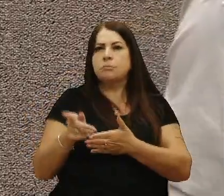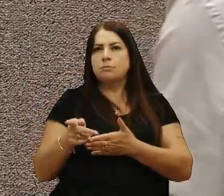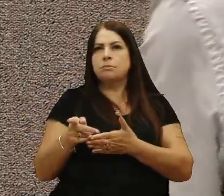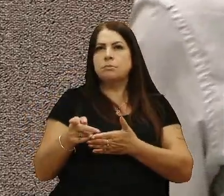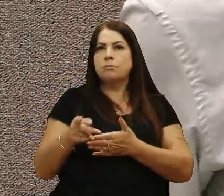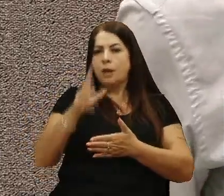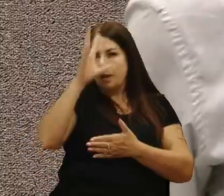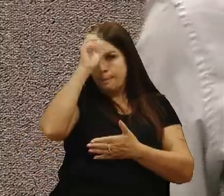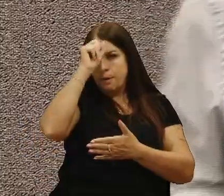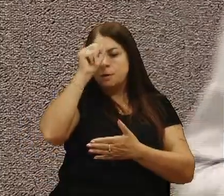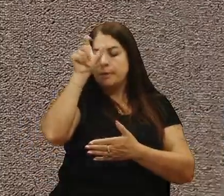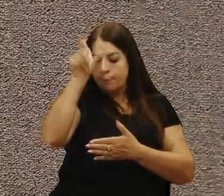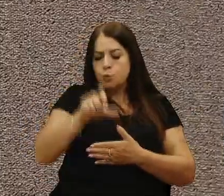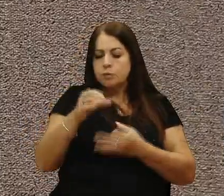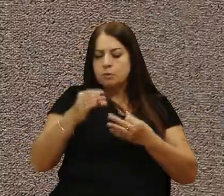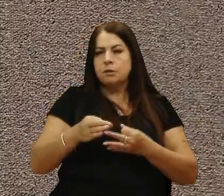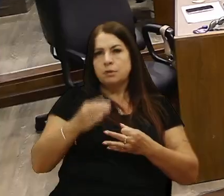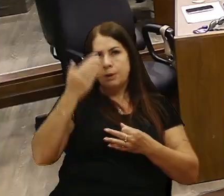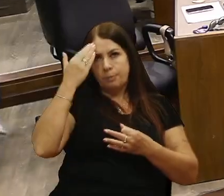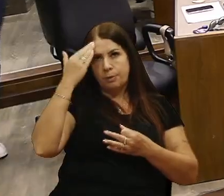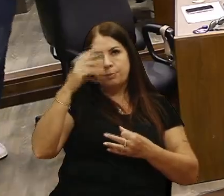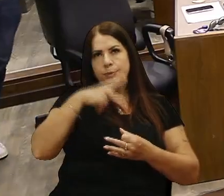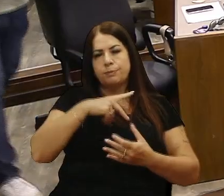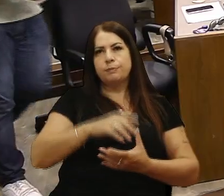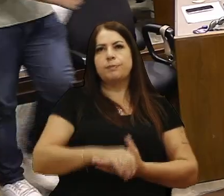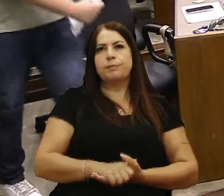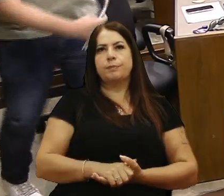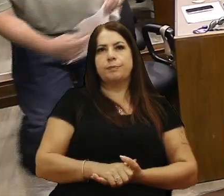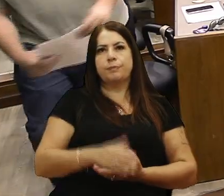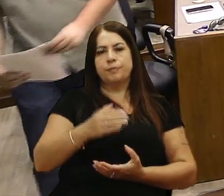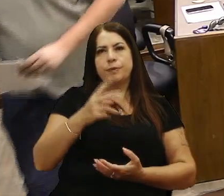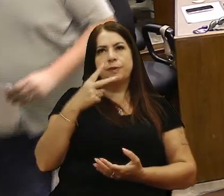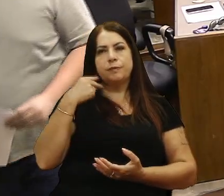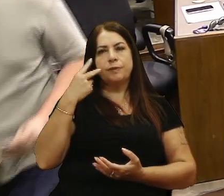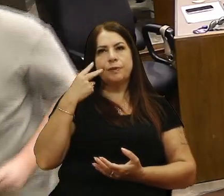que eles aprendam a ser gente. Obrigado, senhor presidente. Obrigado, vereador. Próximo inscrito, vereador.